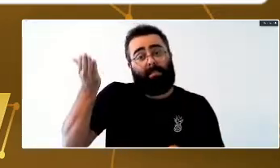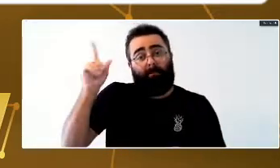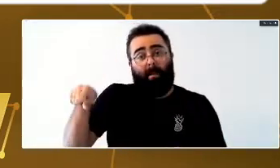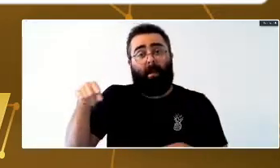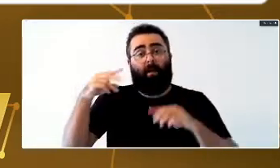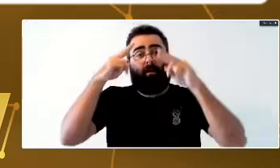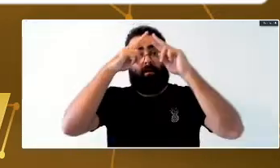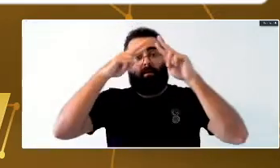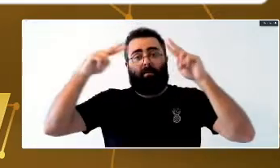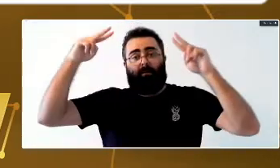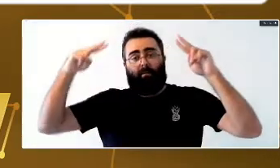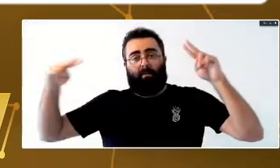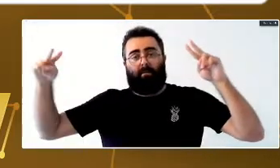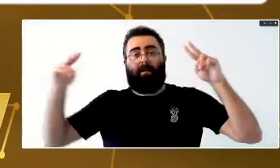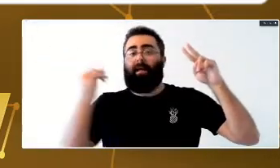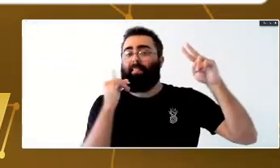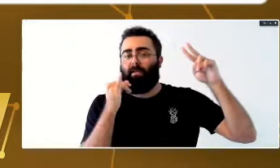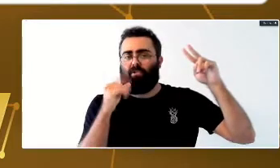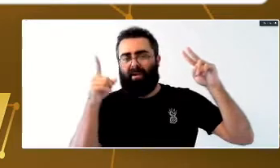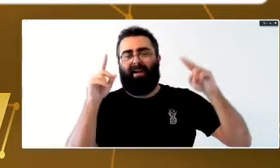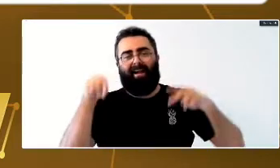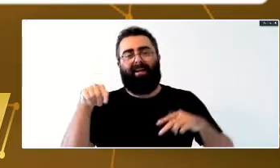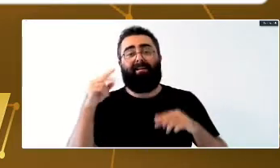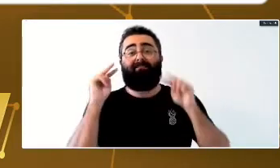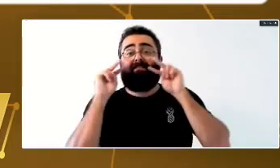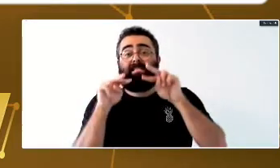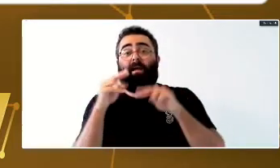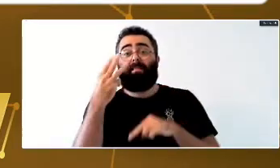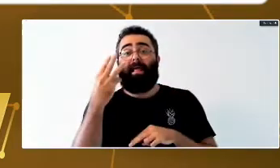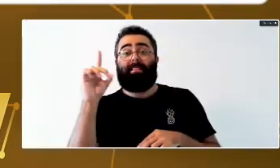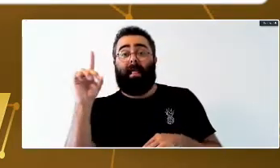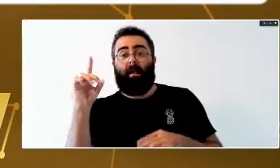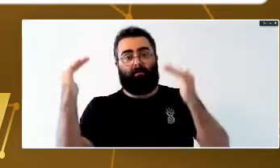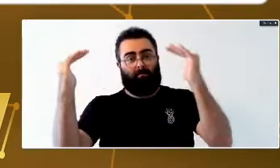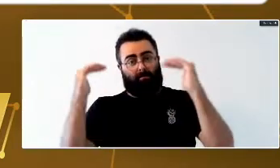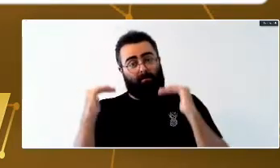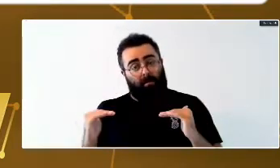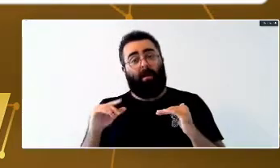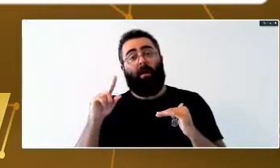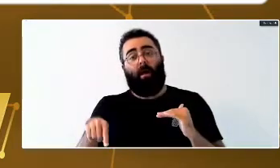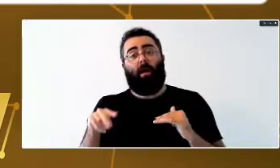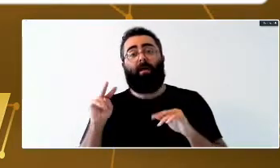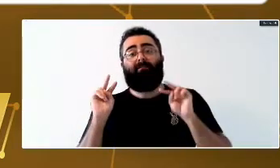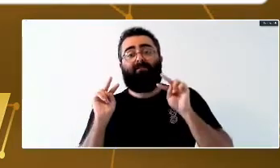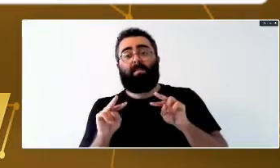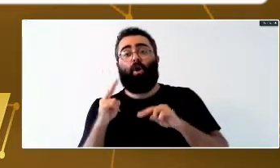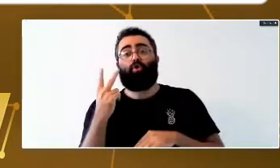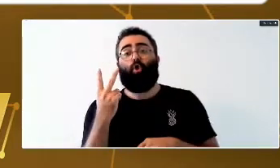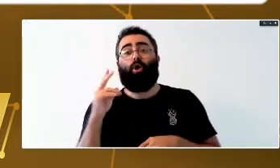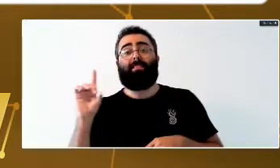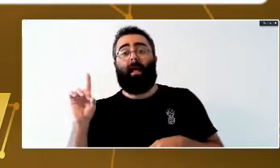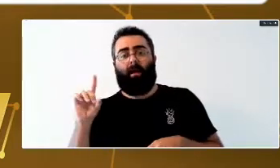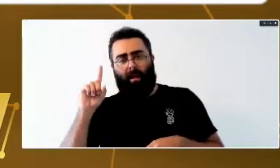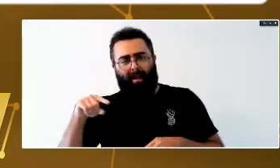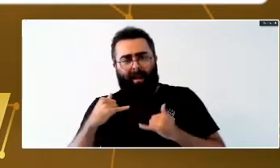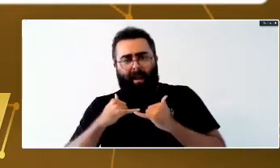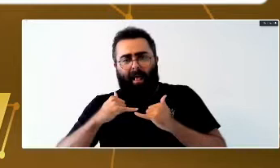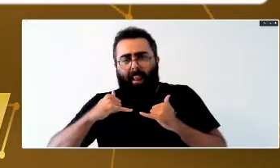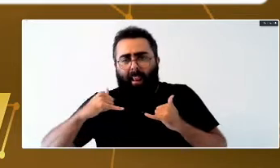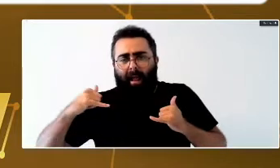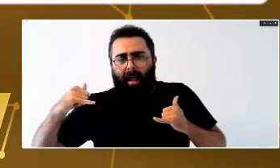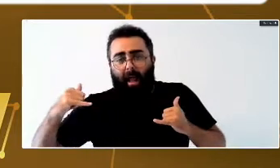do empreendimento, e uma visão 2D logo abaixo do mesmo empreendimento, que é uma linha em